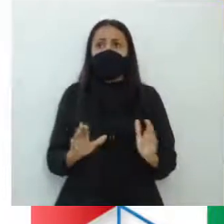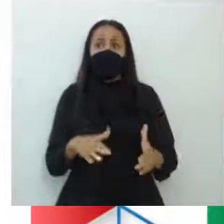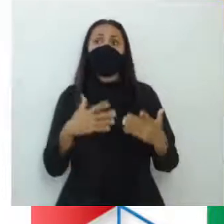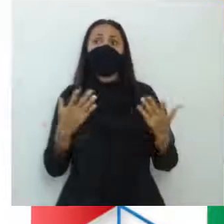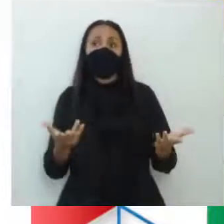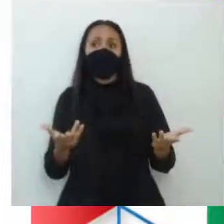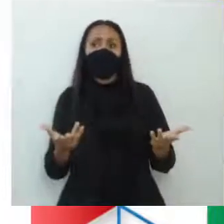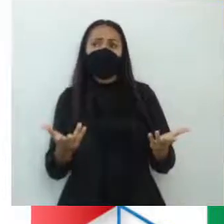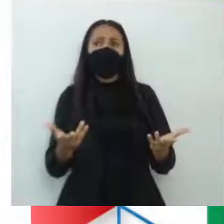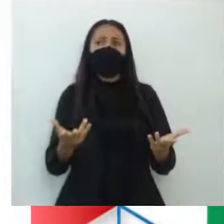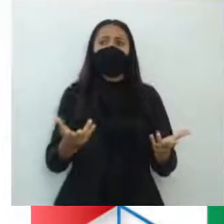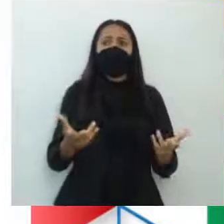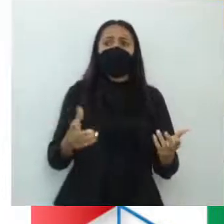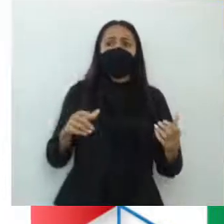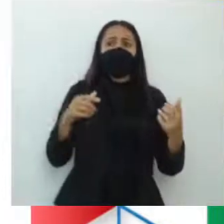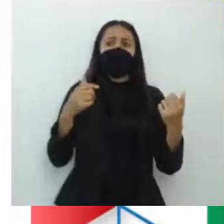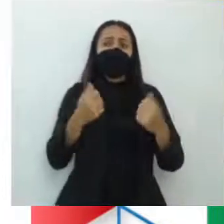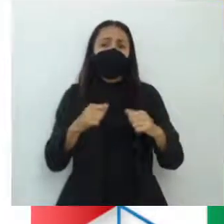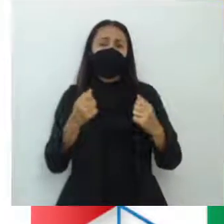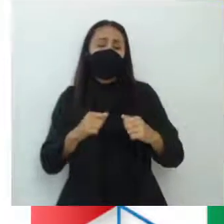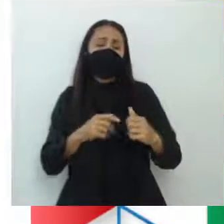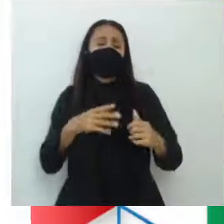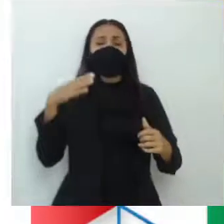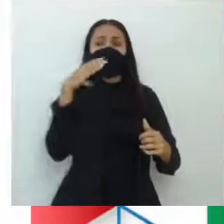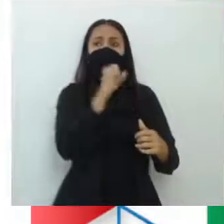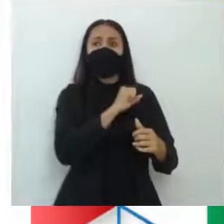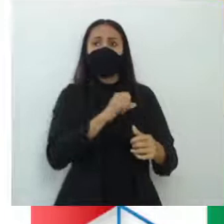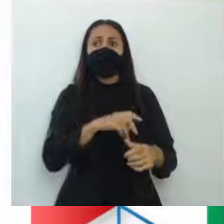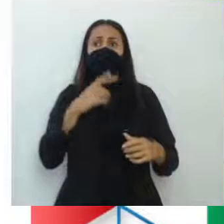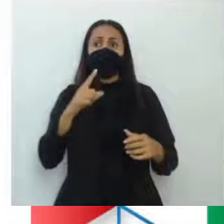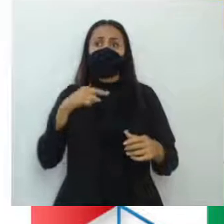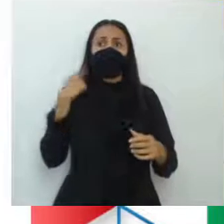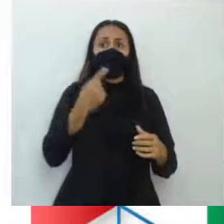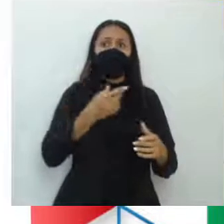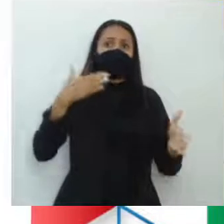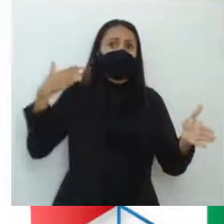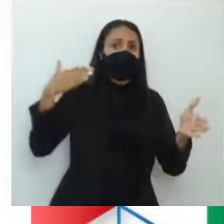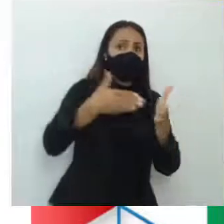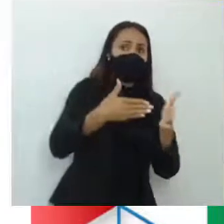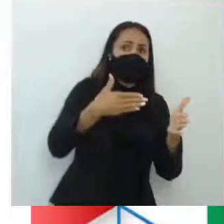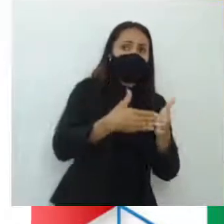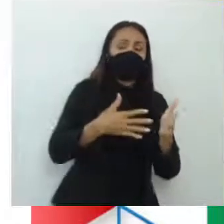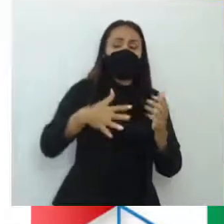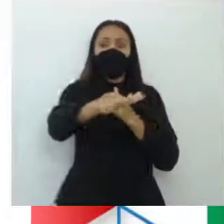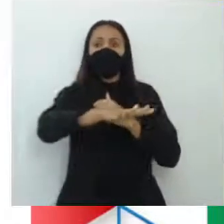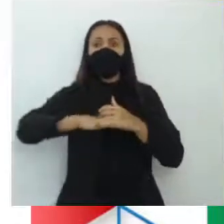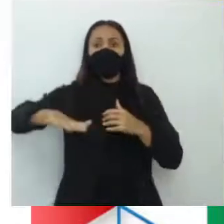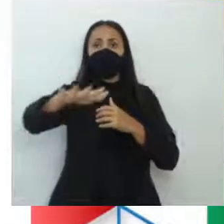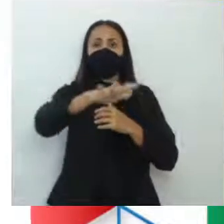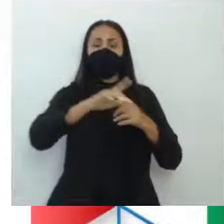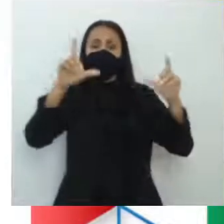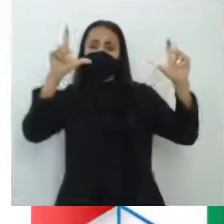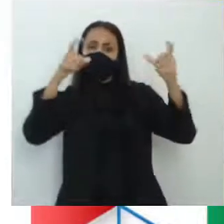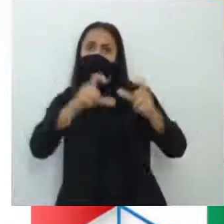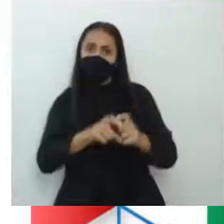são necessárias ações urgentes para que nosso impacto no meio ambiente ele seja